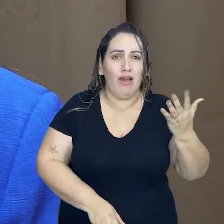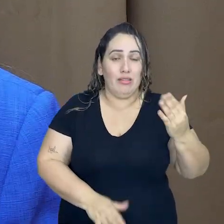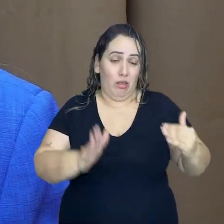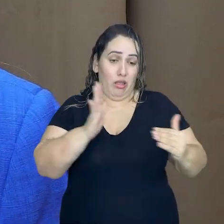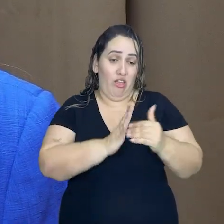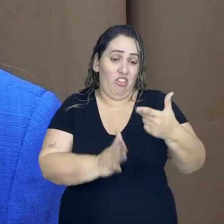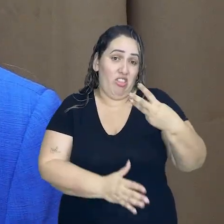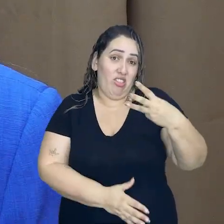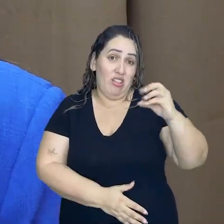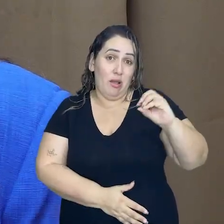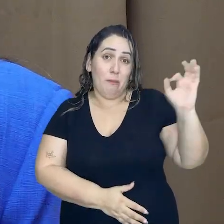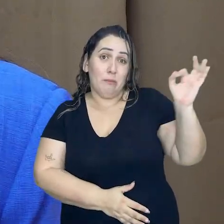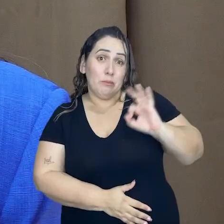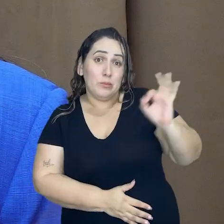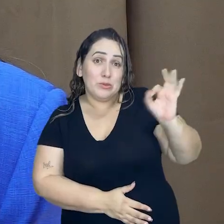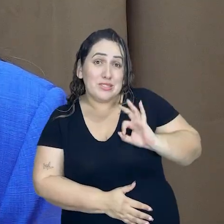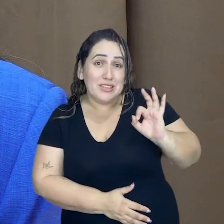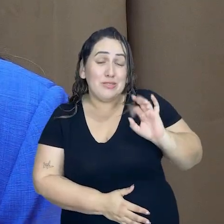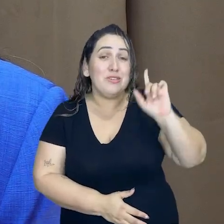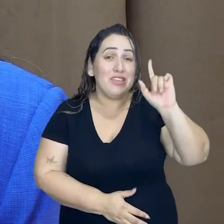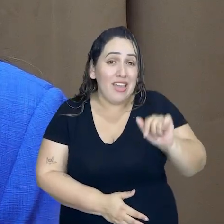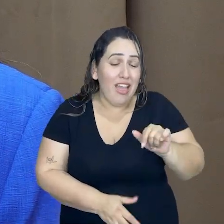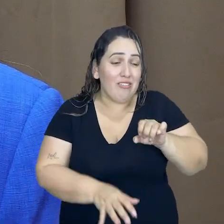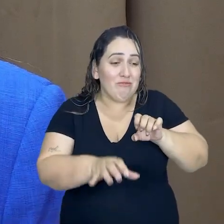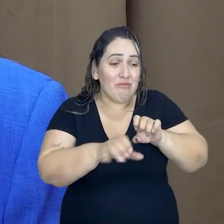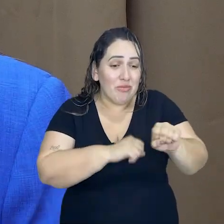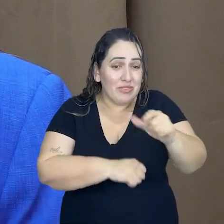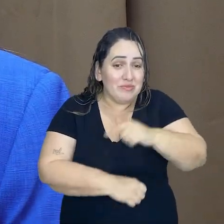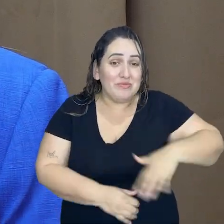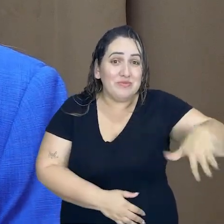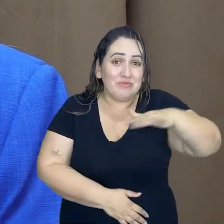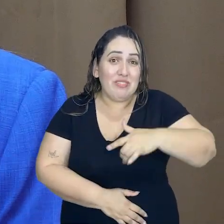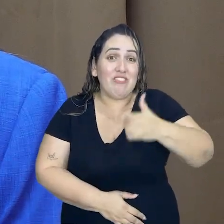realmente da formação da cota de gênero, tá certo? Então,